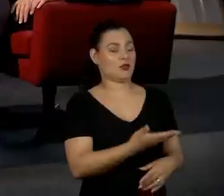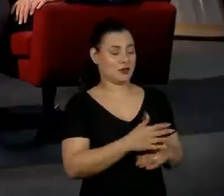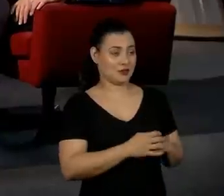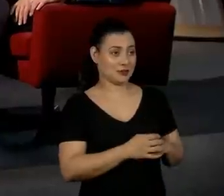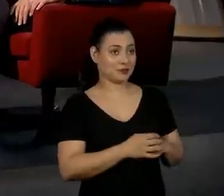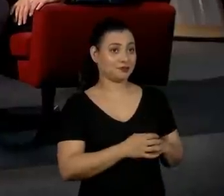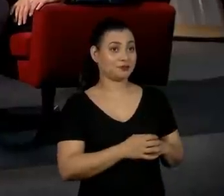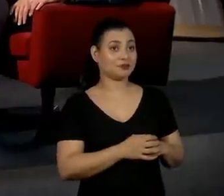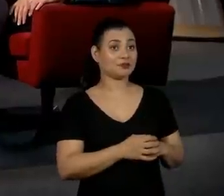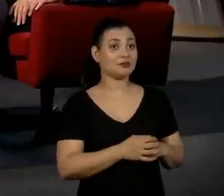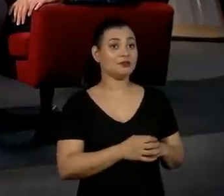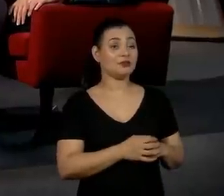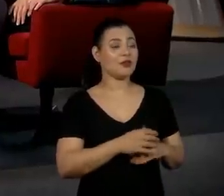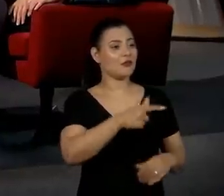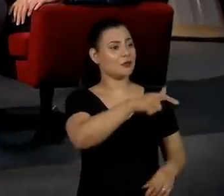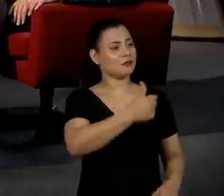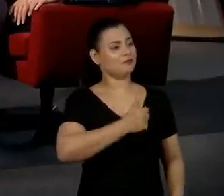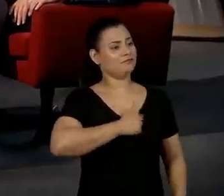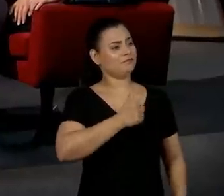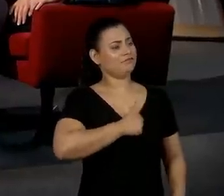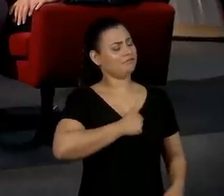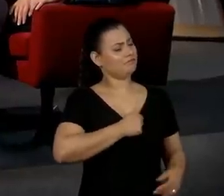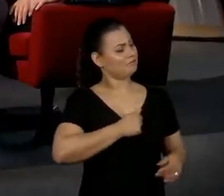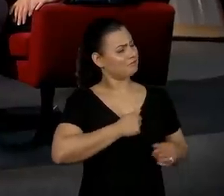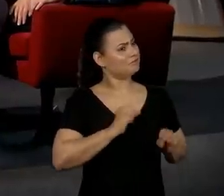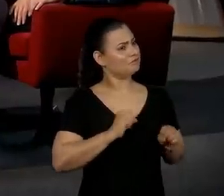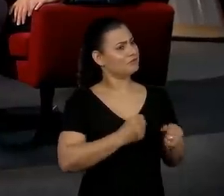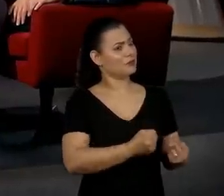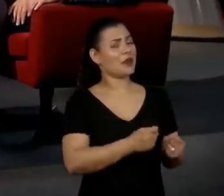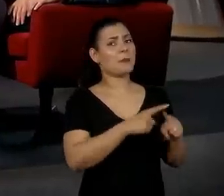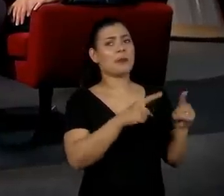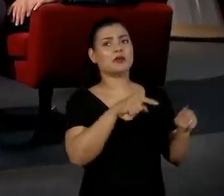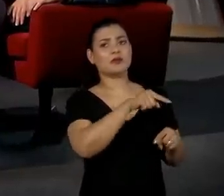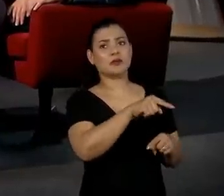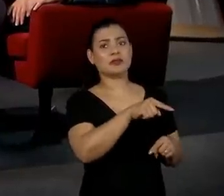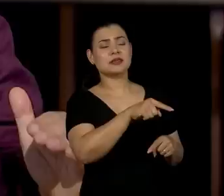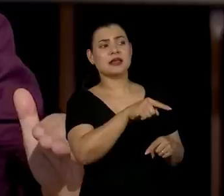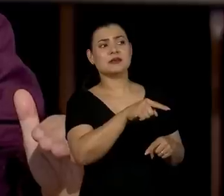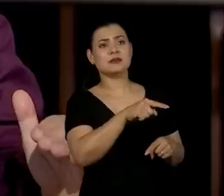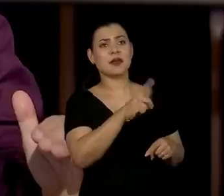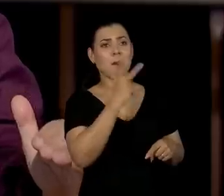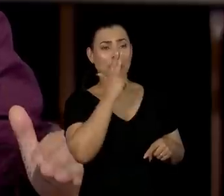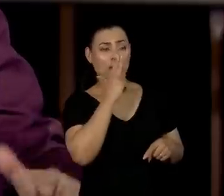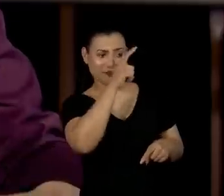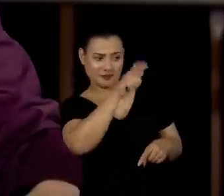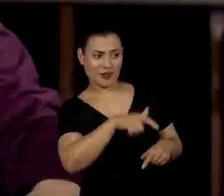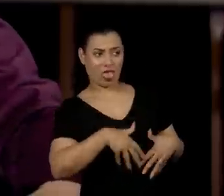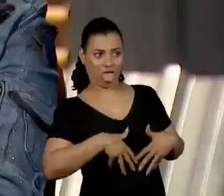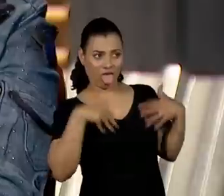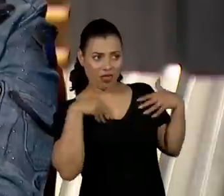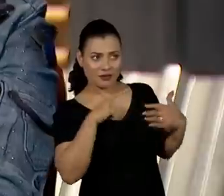é com autoestima em dia você se acha Janaína